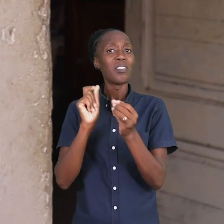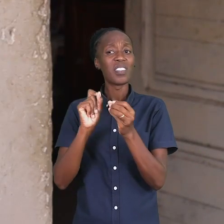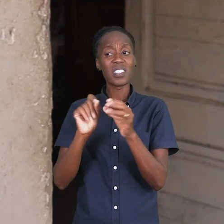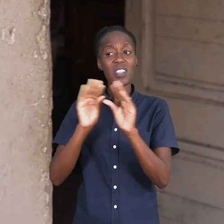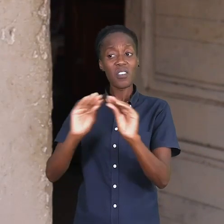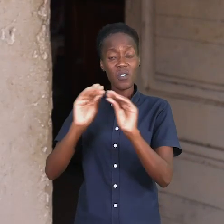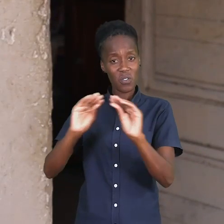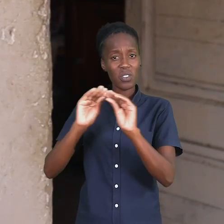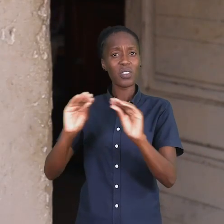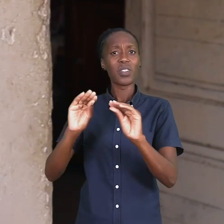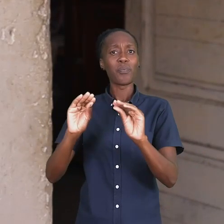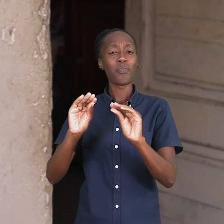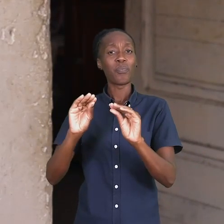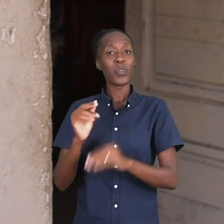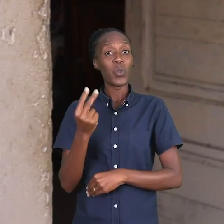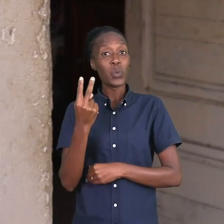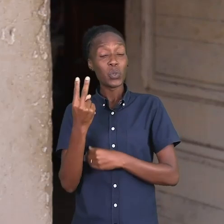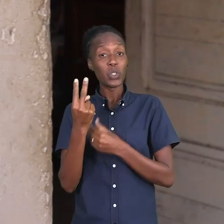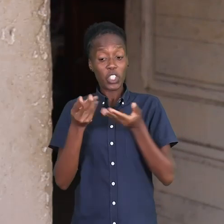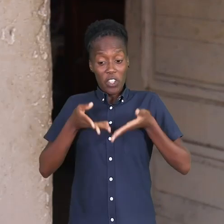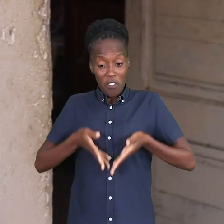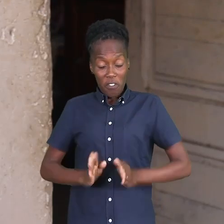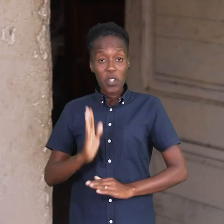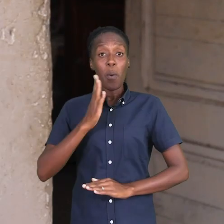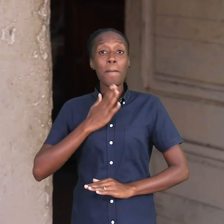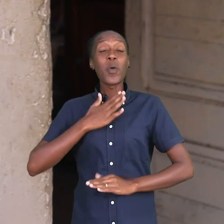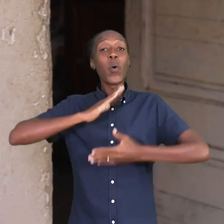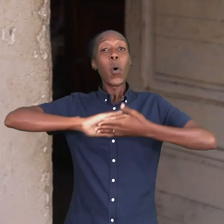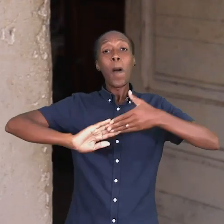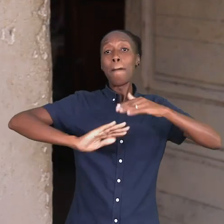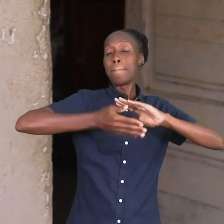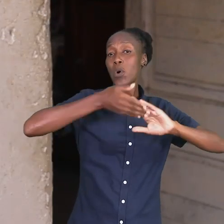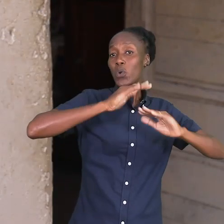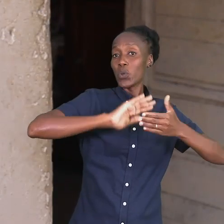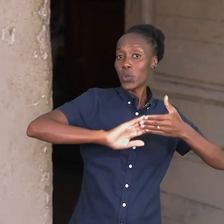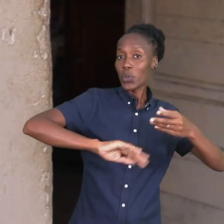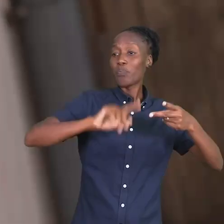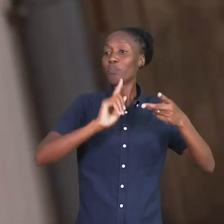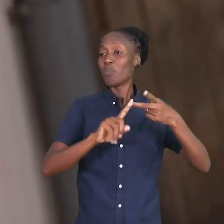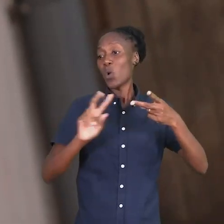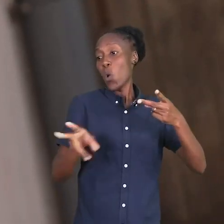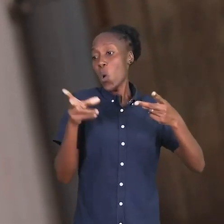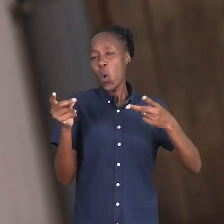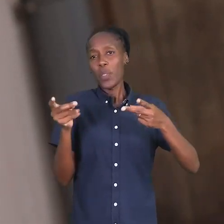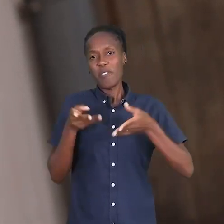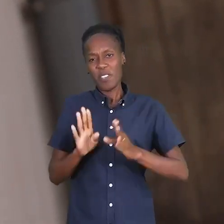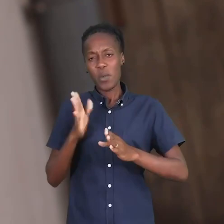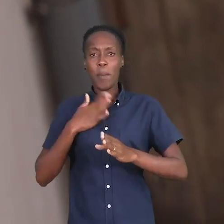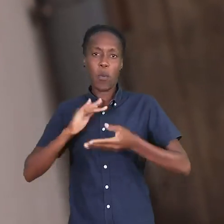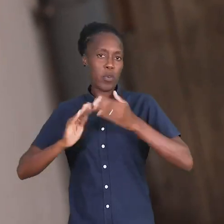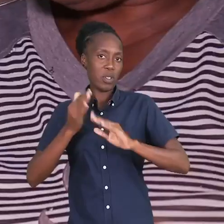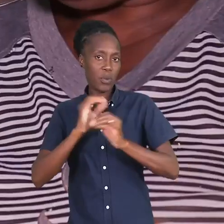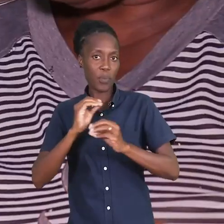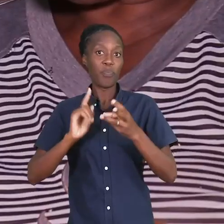educação. Formei os meus filhos, esses dois que são professores. Apesar dos outros não serem professores, mas também consegui.